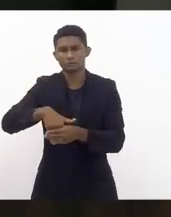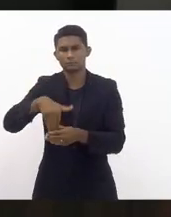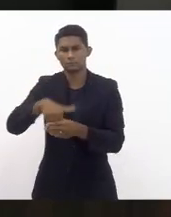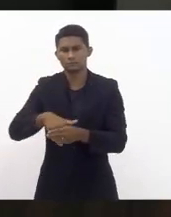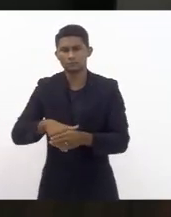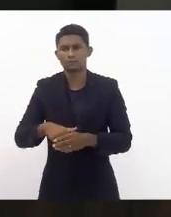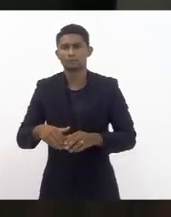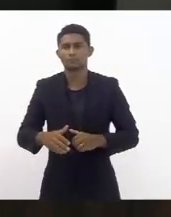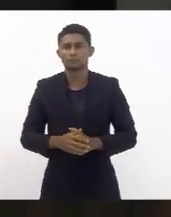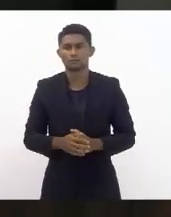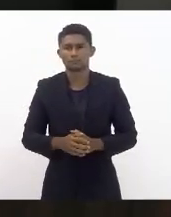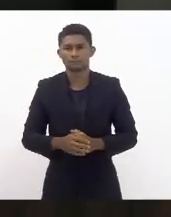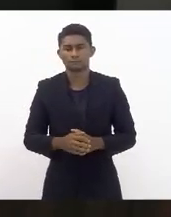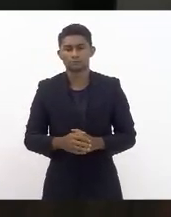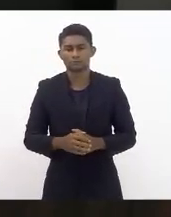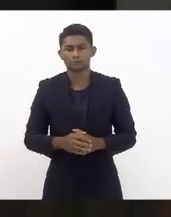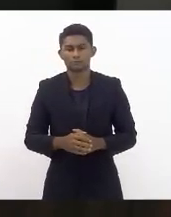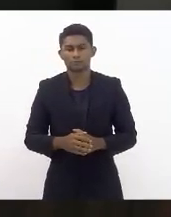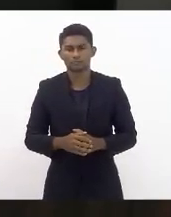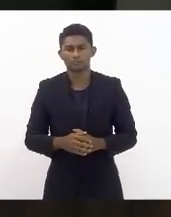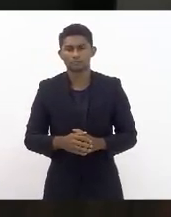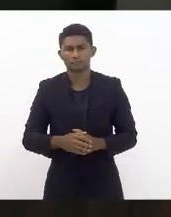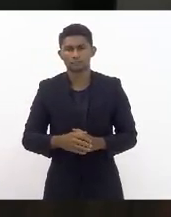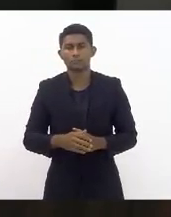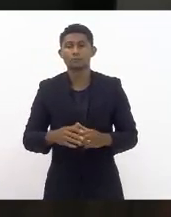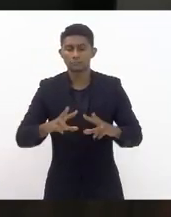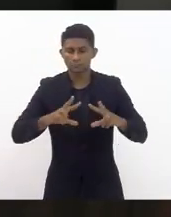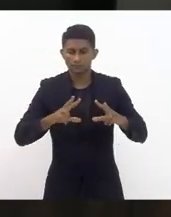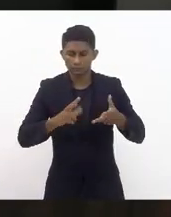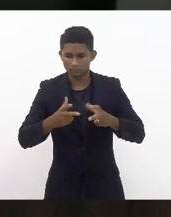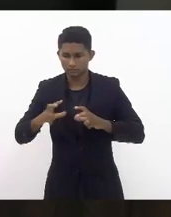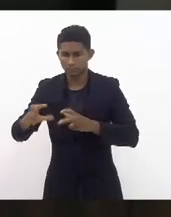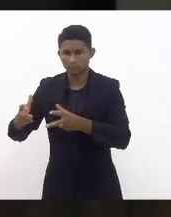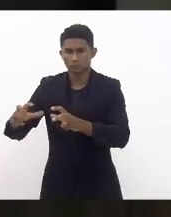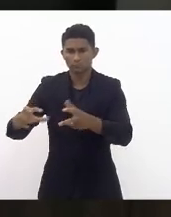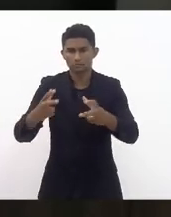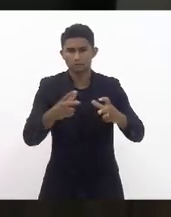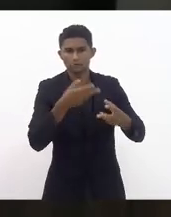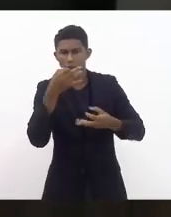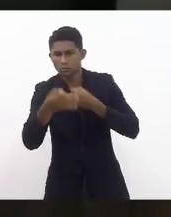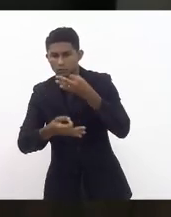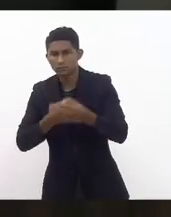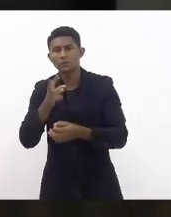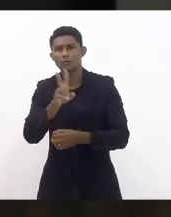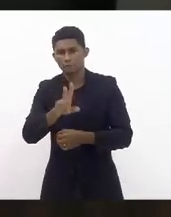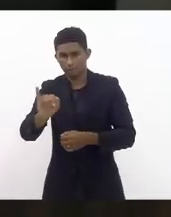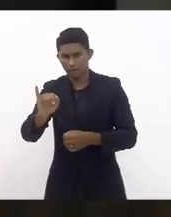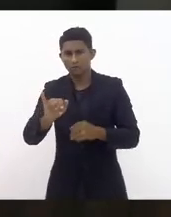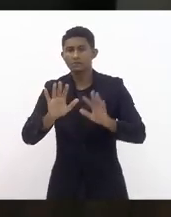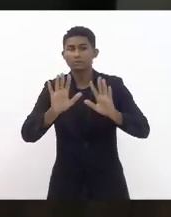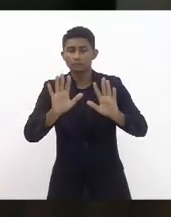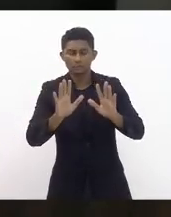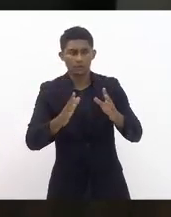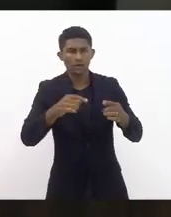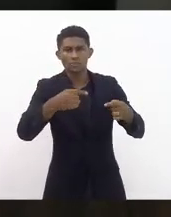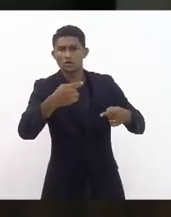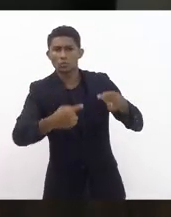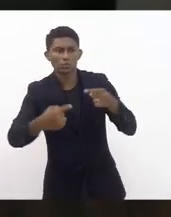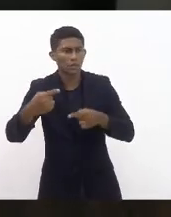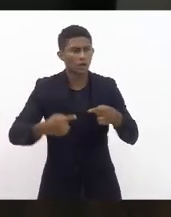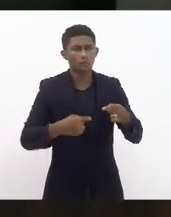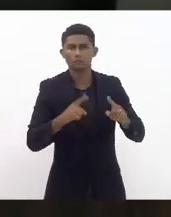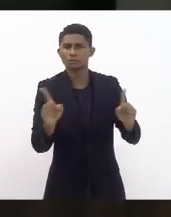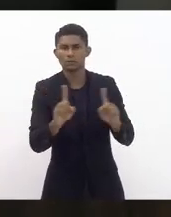escolher os pareceres, as emendas, não há discussão, há encaminhamento de votação,